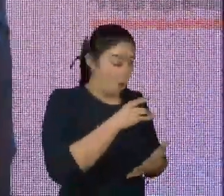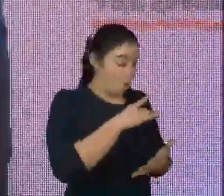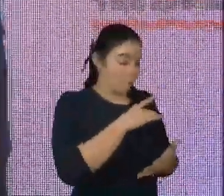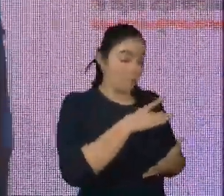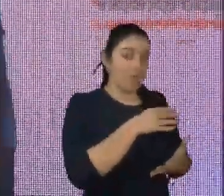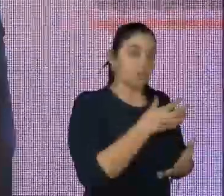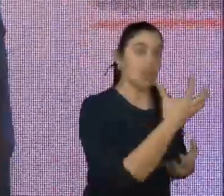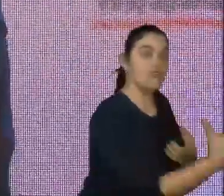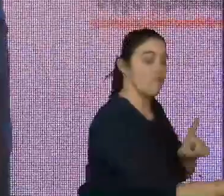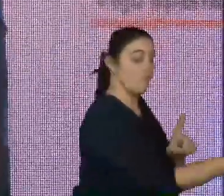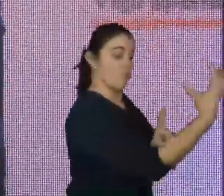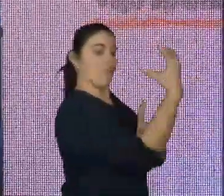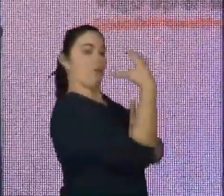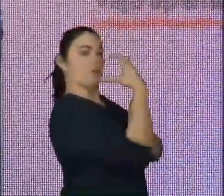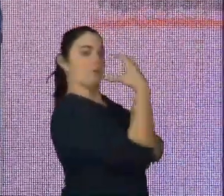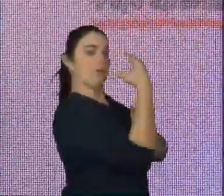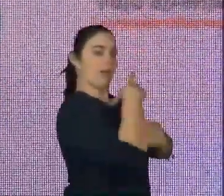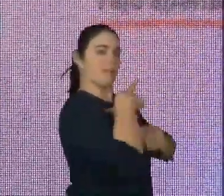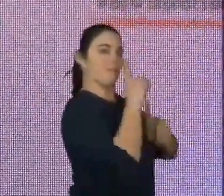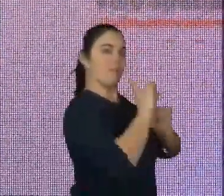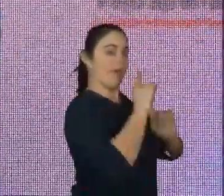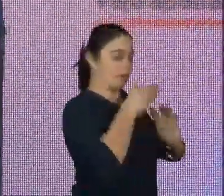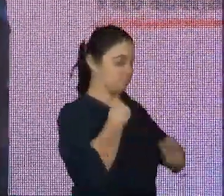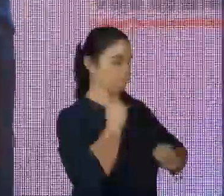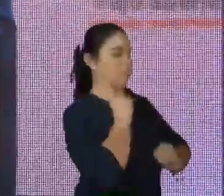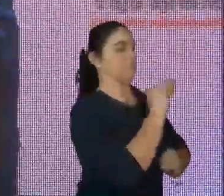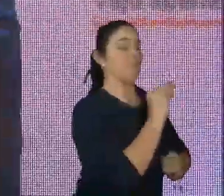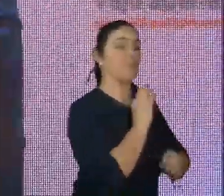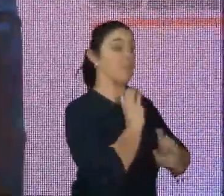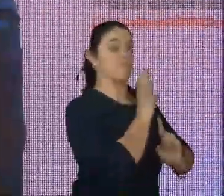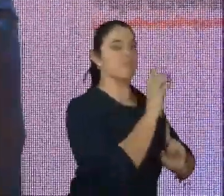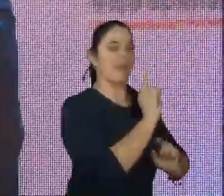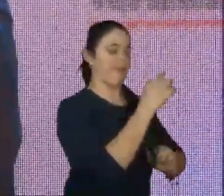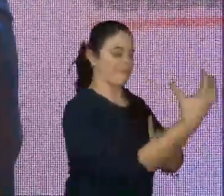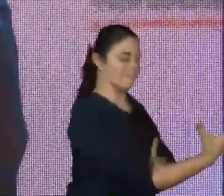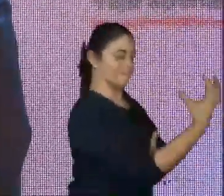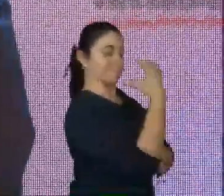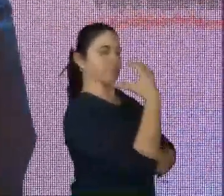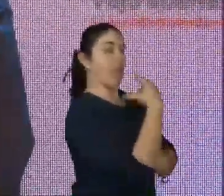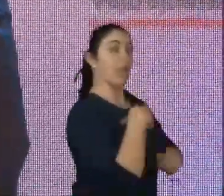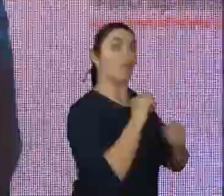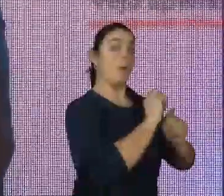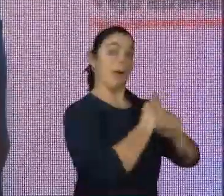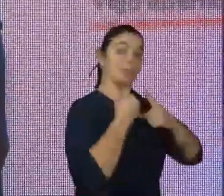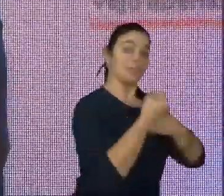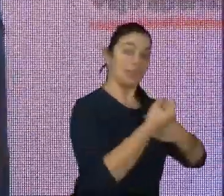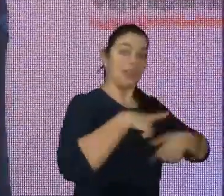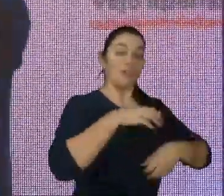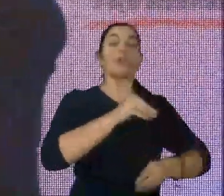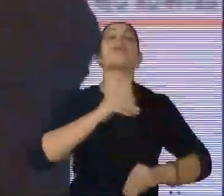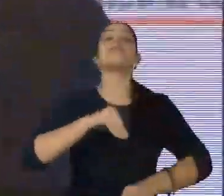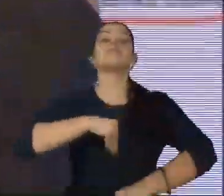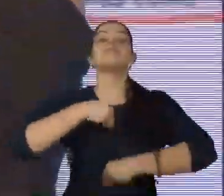fora para dentro. Tem muito mais a ver com o externo, o que acontece lá fora na sociedade, do que com aquilo que eu sinto.